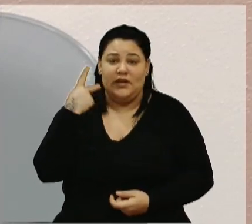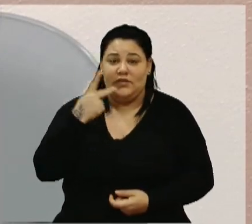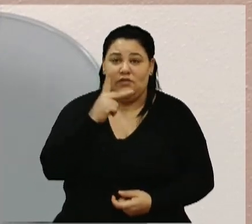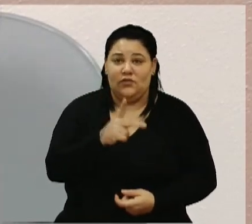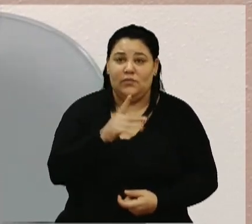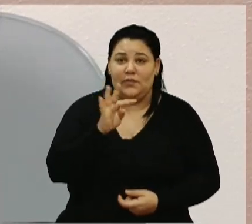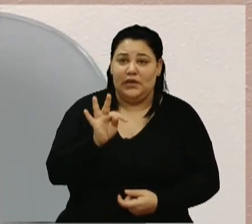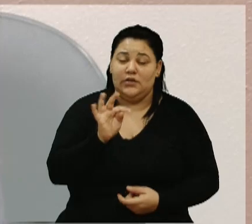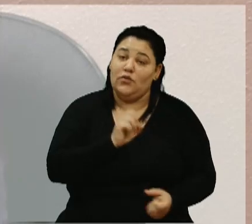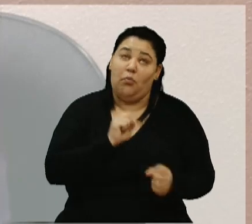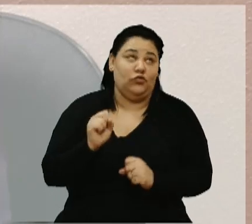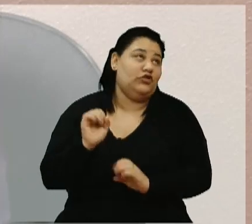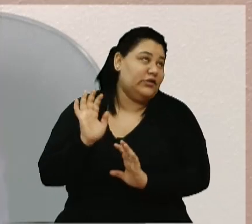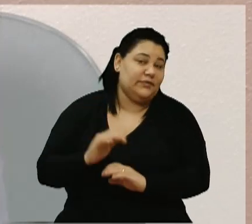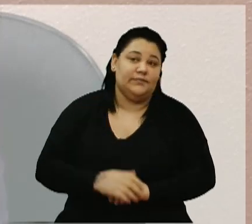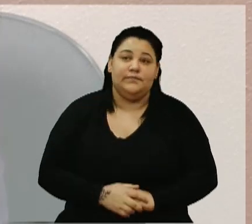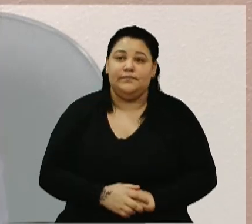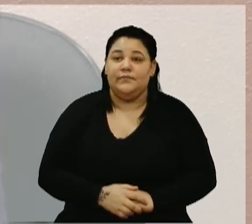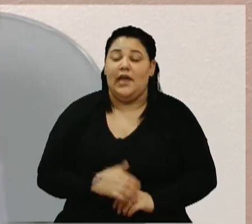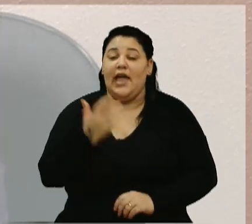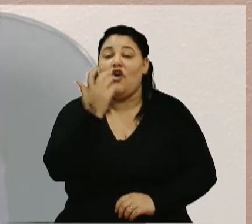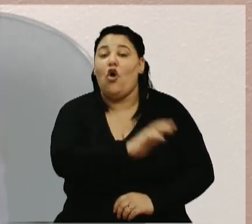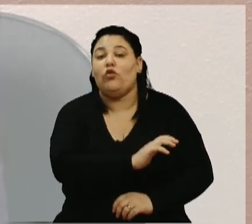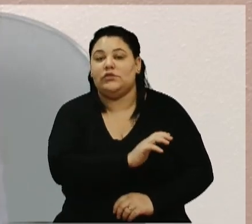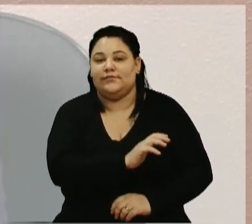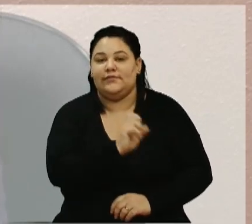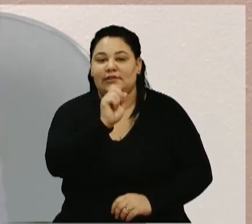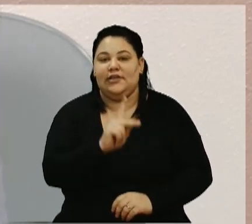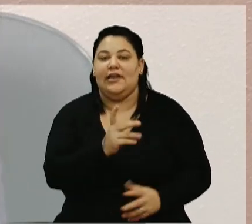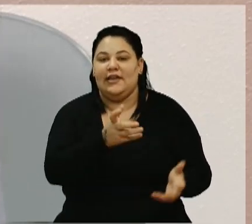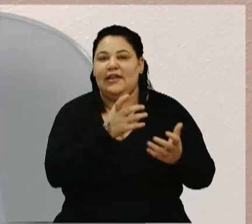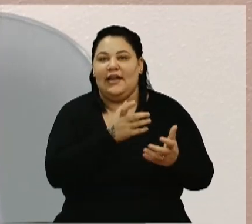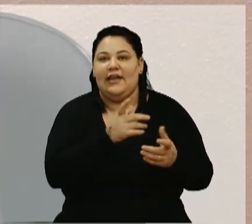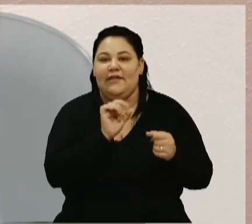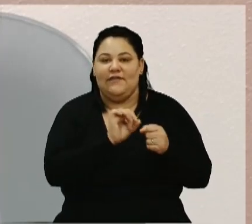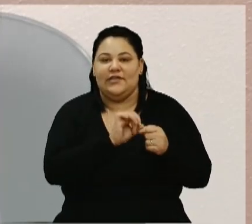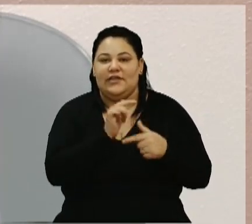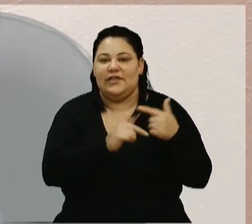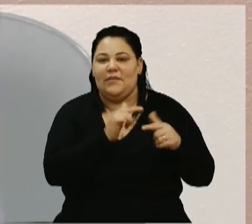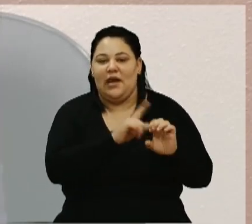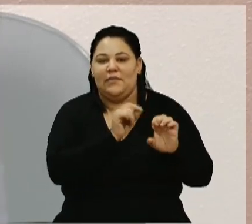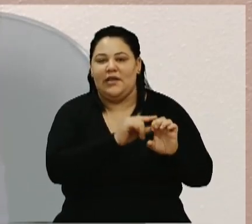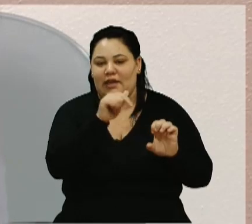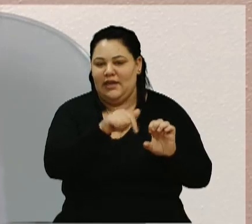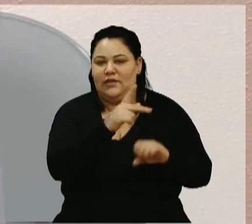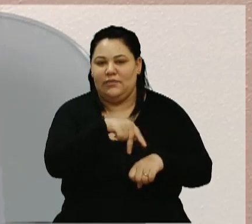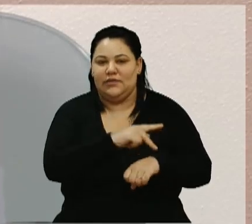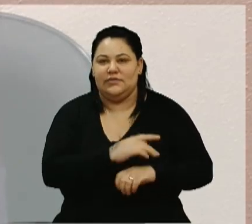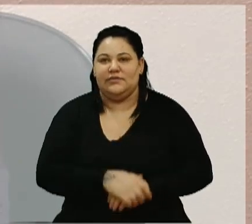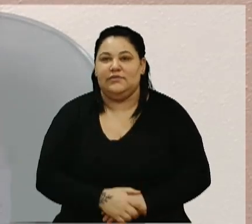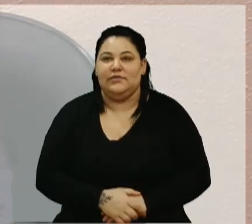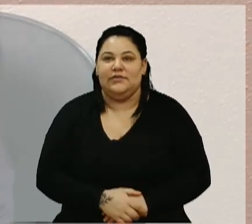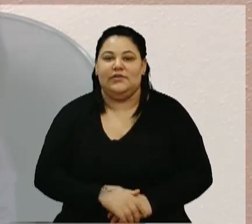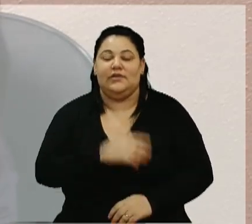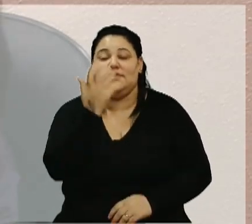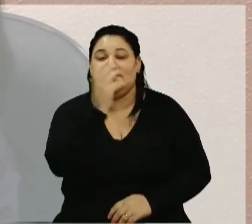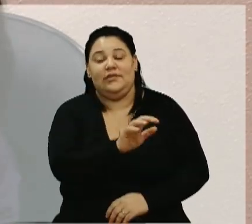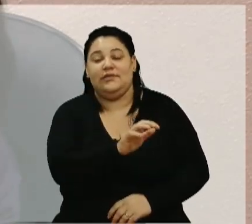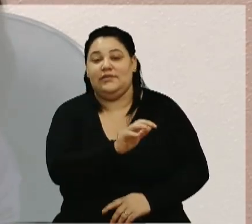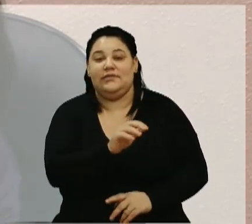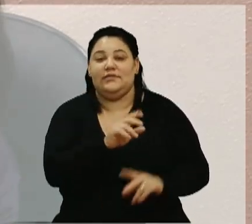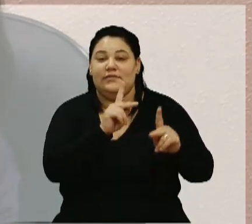PT, só podia ser, tá? É contra quem quer produzir nesse país. É contra uma categoria que faz muito,